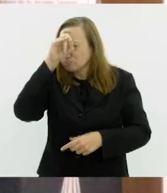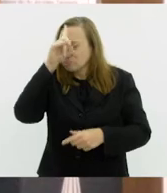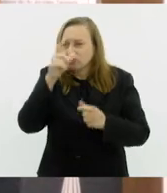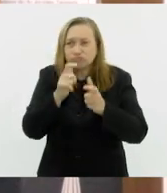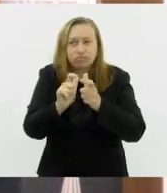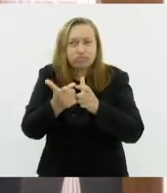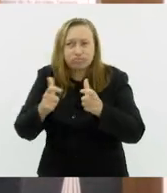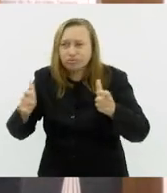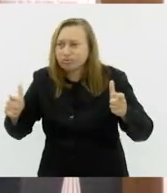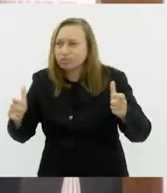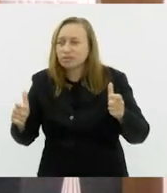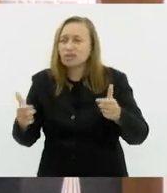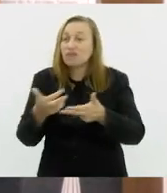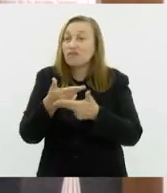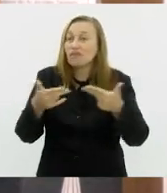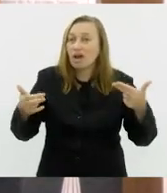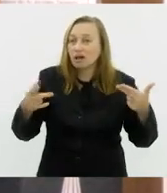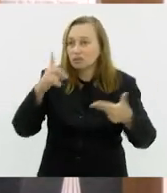de escolas.